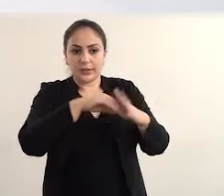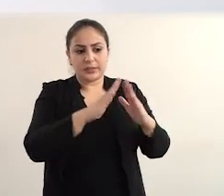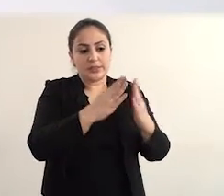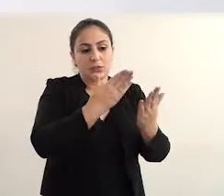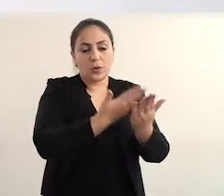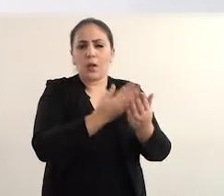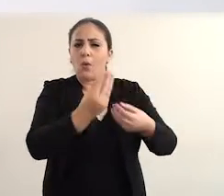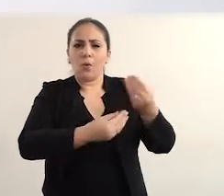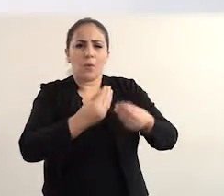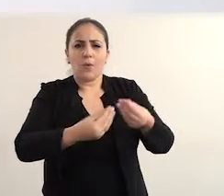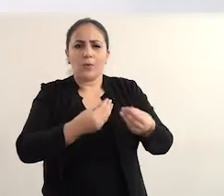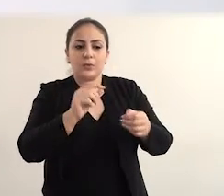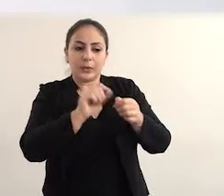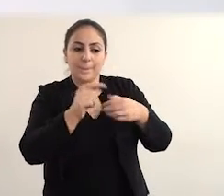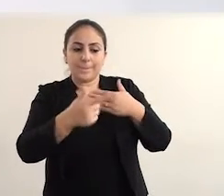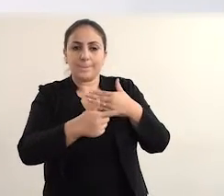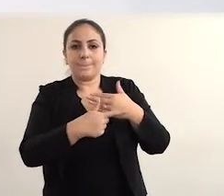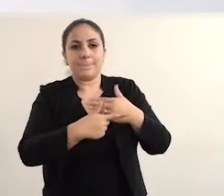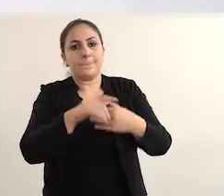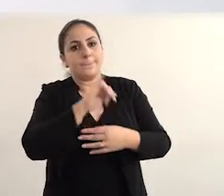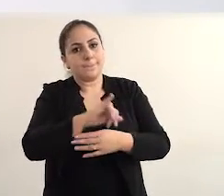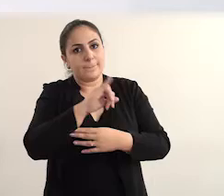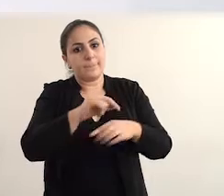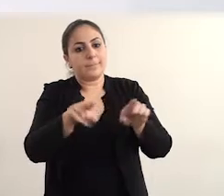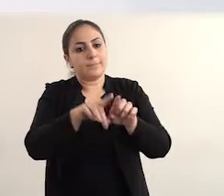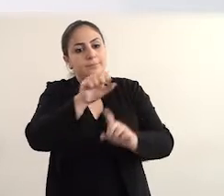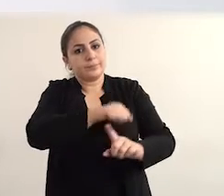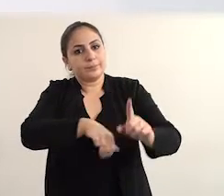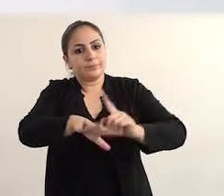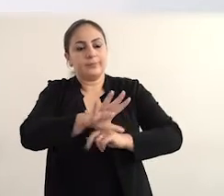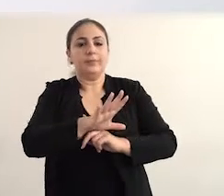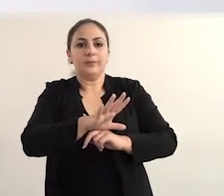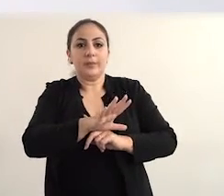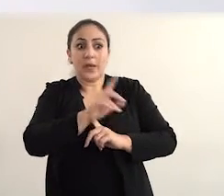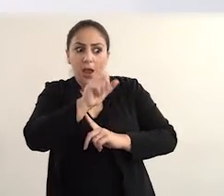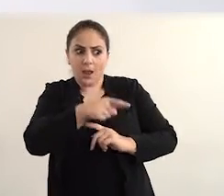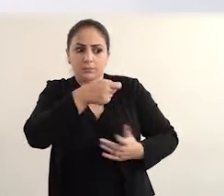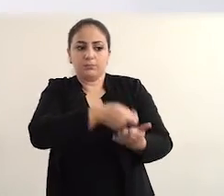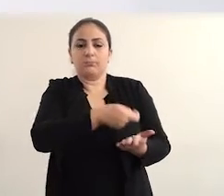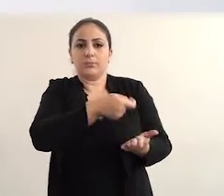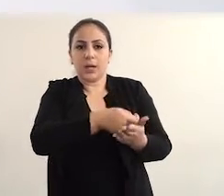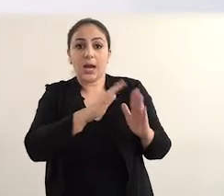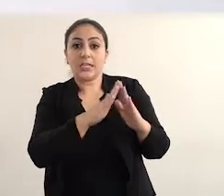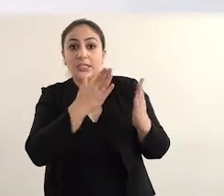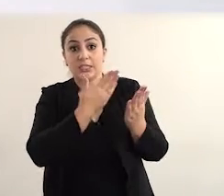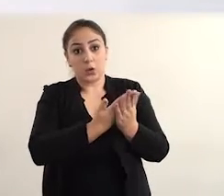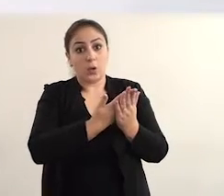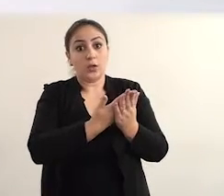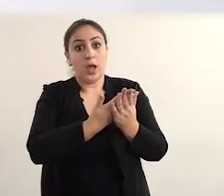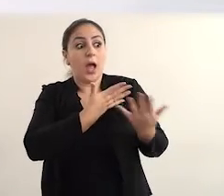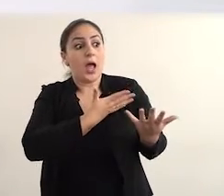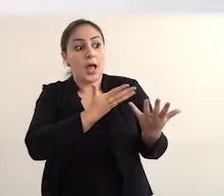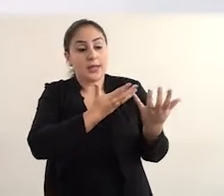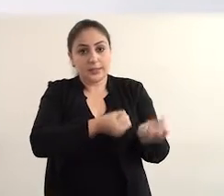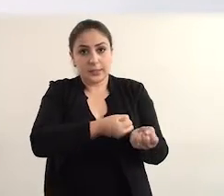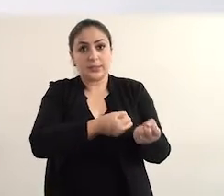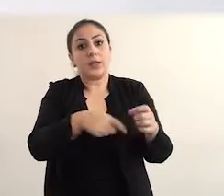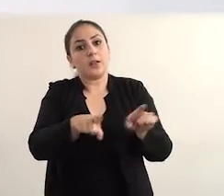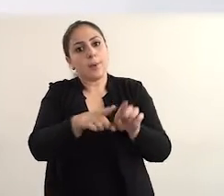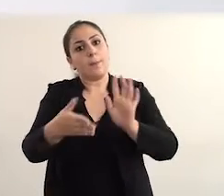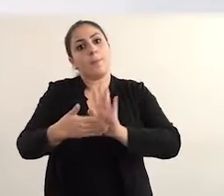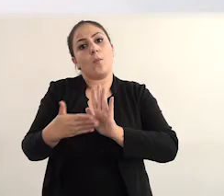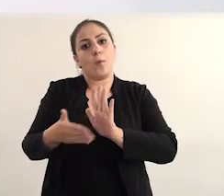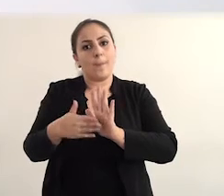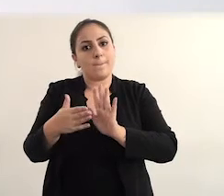escolas. Também tem um papel importante, um papel social. É obrigação da escola aceitar e